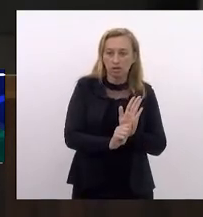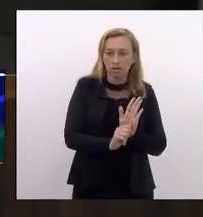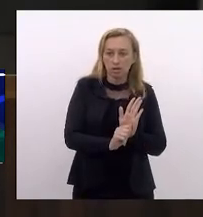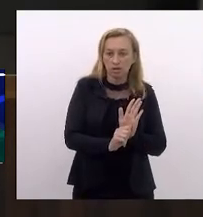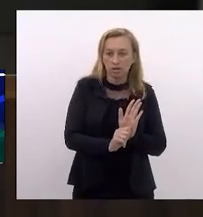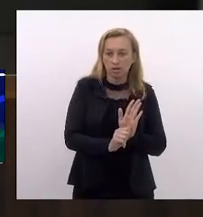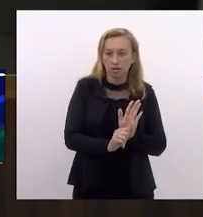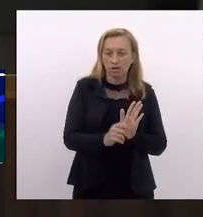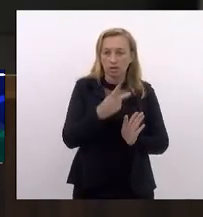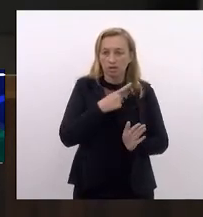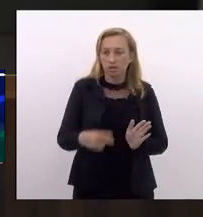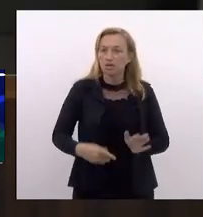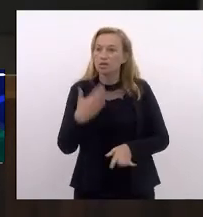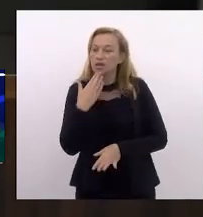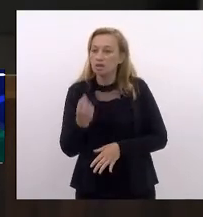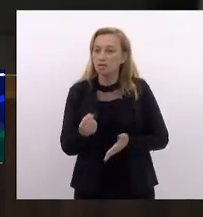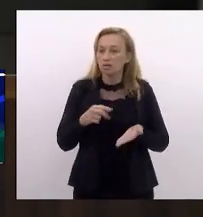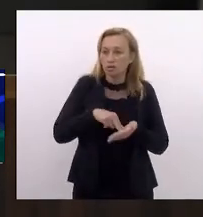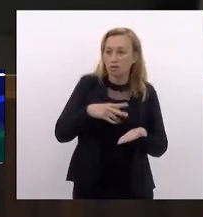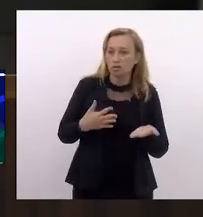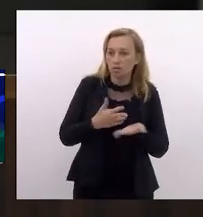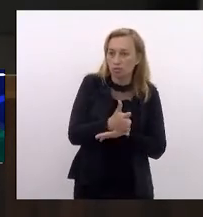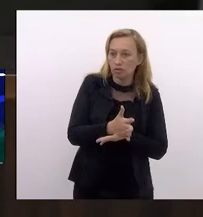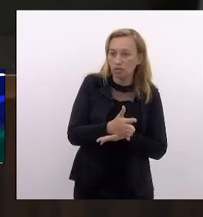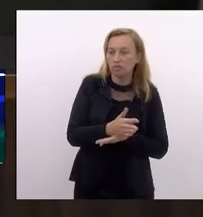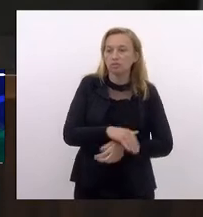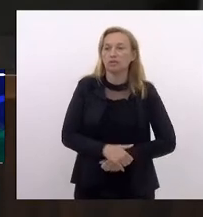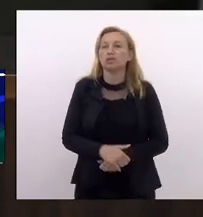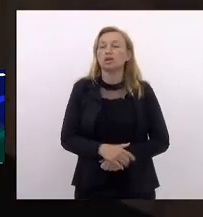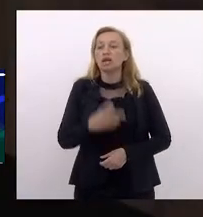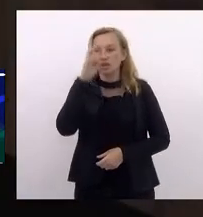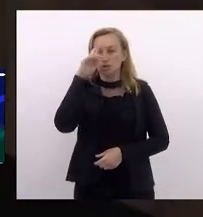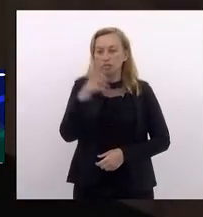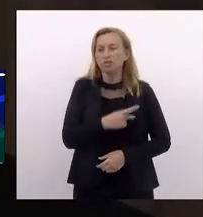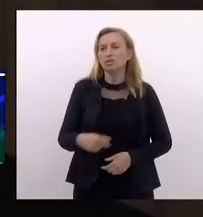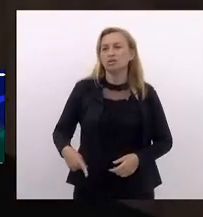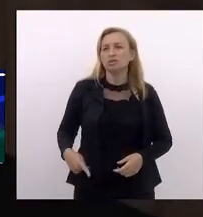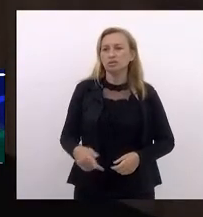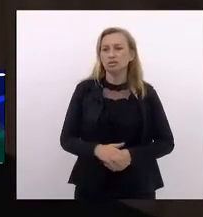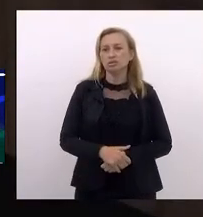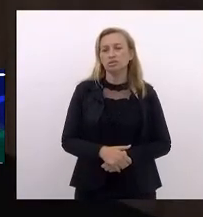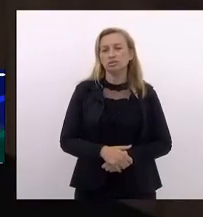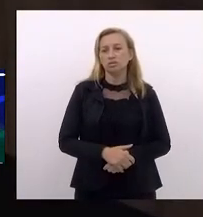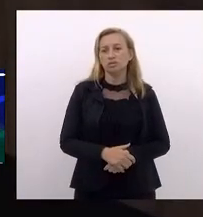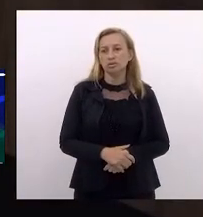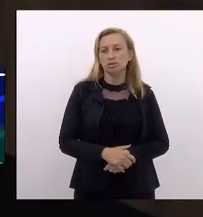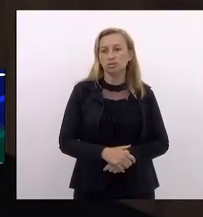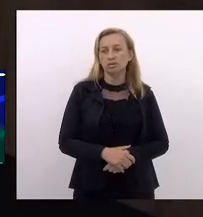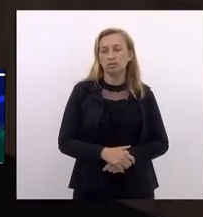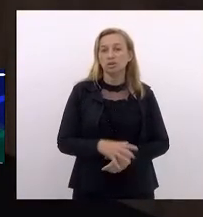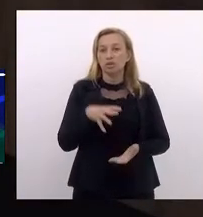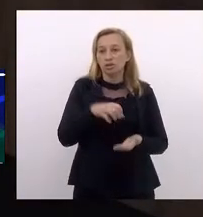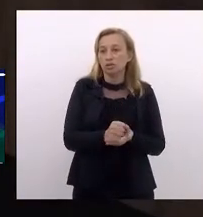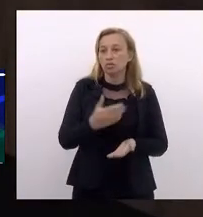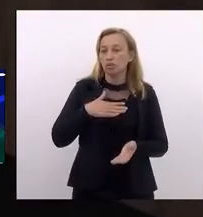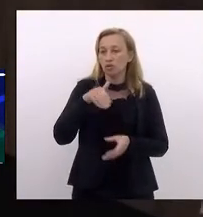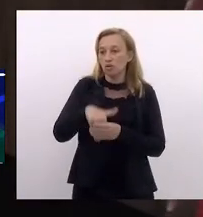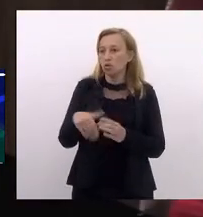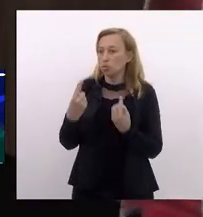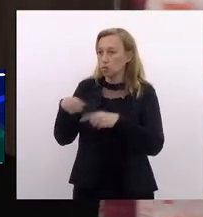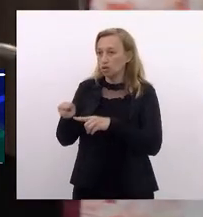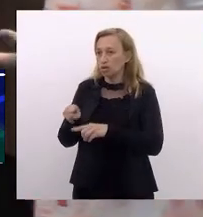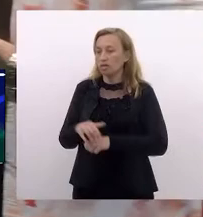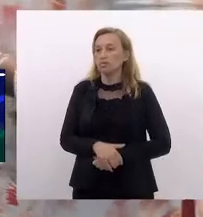que a presidência defere-se eu te que a prova numa discussão aprovado A autora que a presente queria que você lembrança registrasse o meu voto